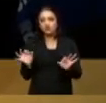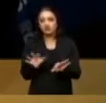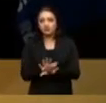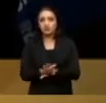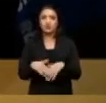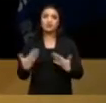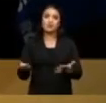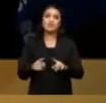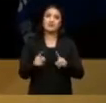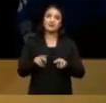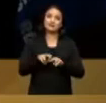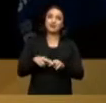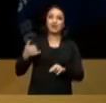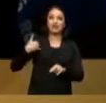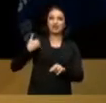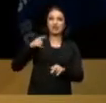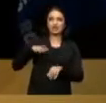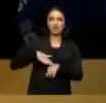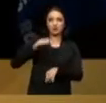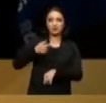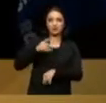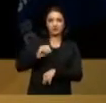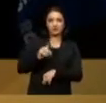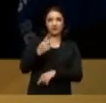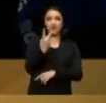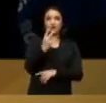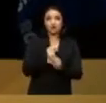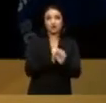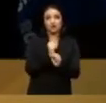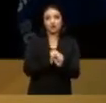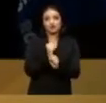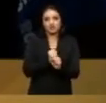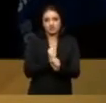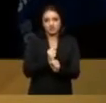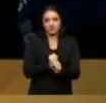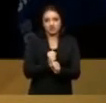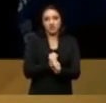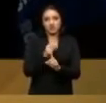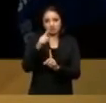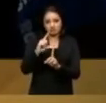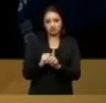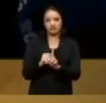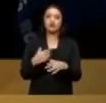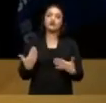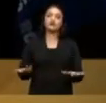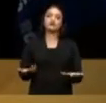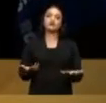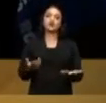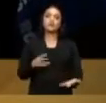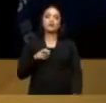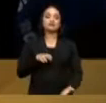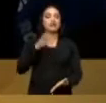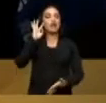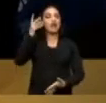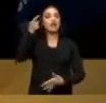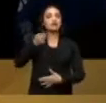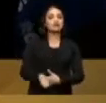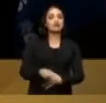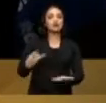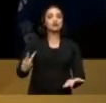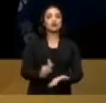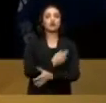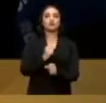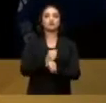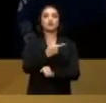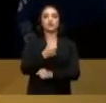da ré é de 2 anos. Considerando que a publicação da sentença condenatória ocorreu em 2013 e que o acórdão